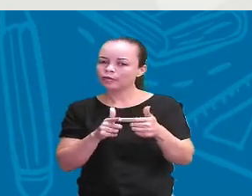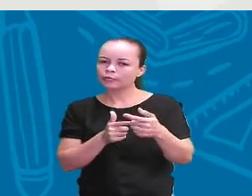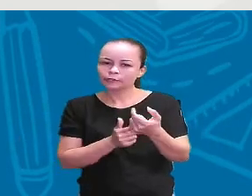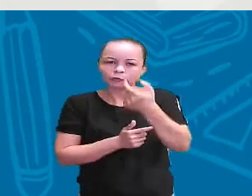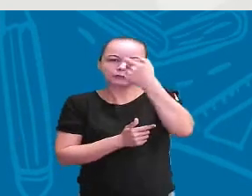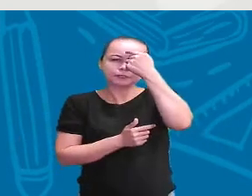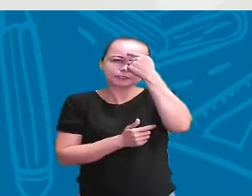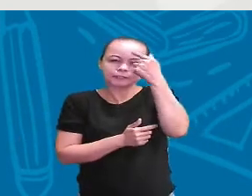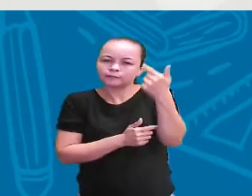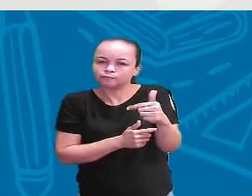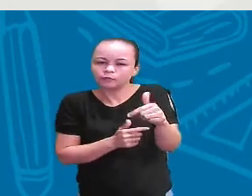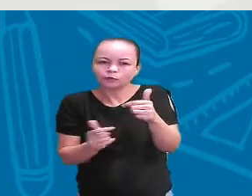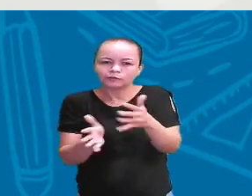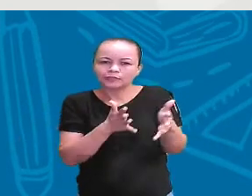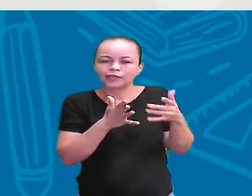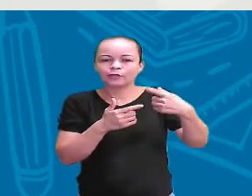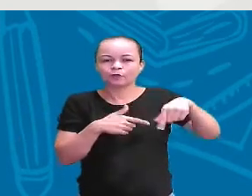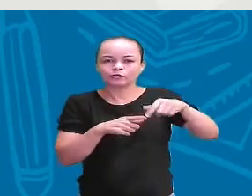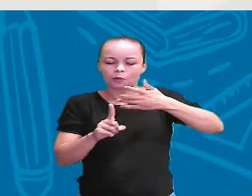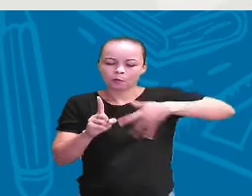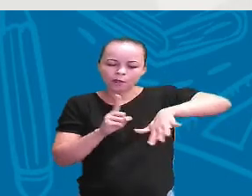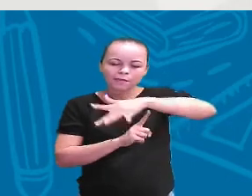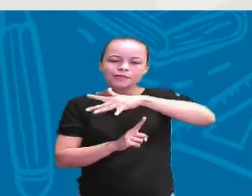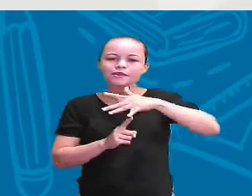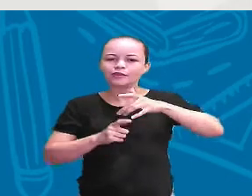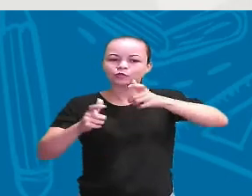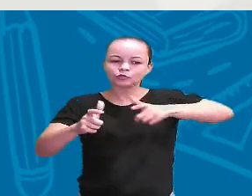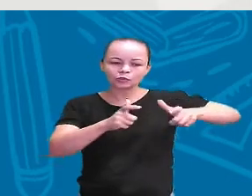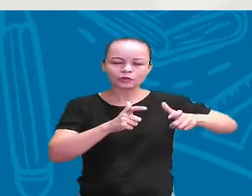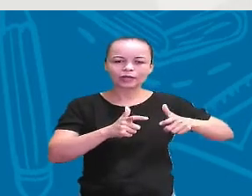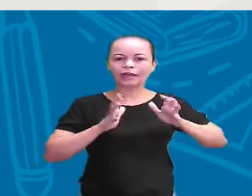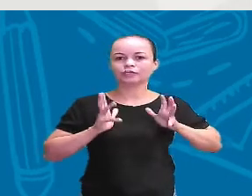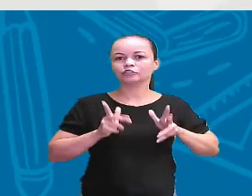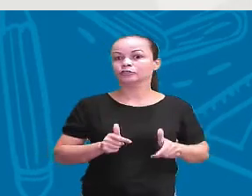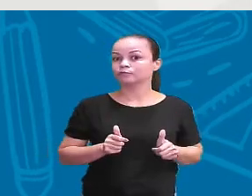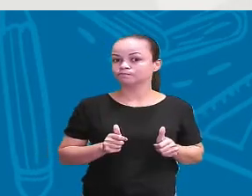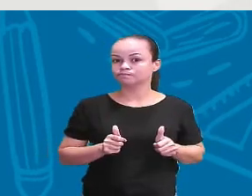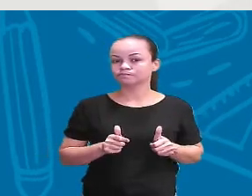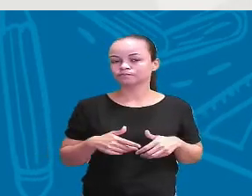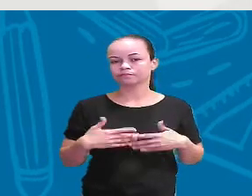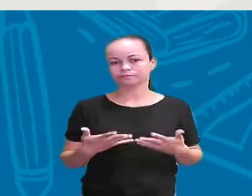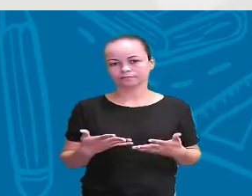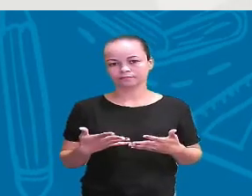gente precisa manter o nosso meio ambiente limpo. Isso se chama